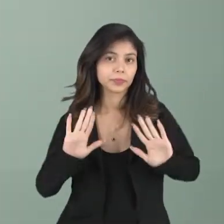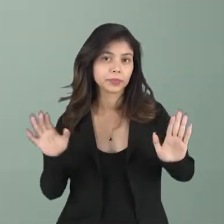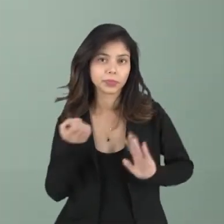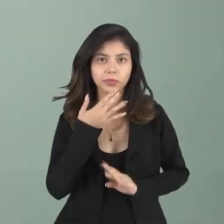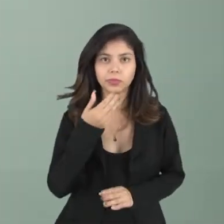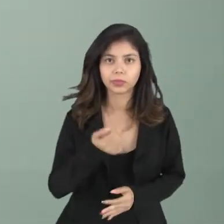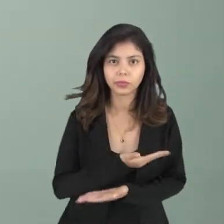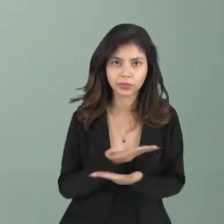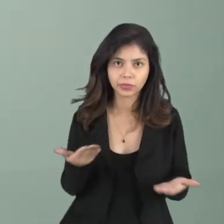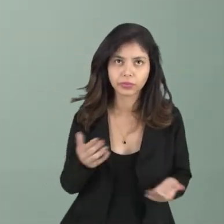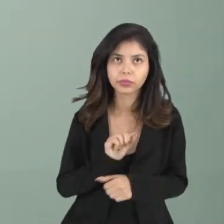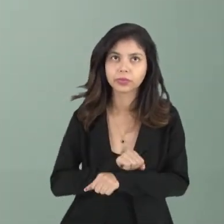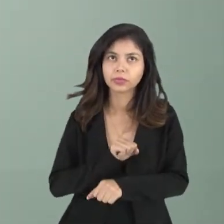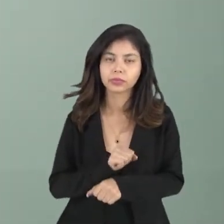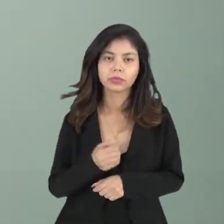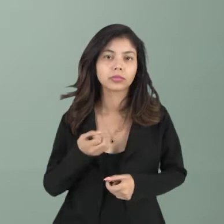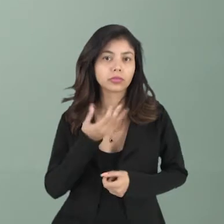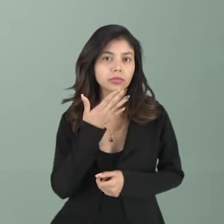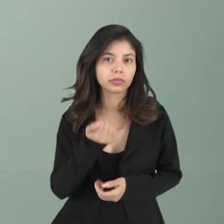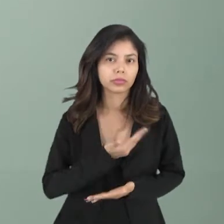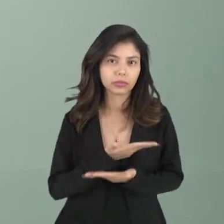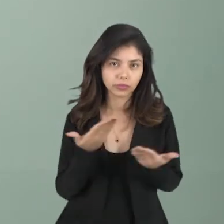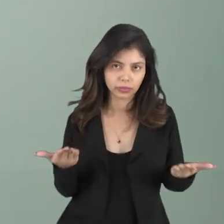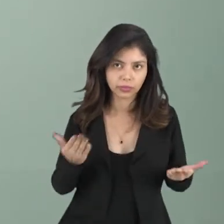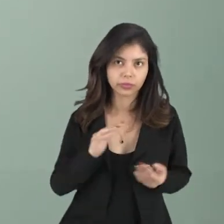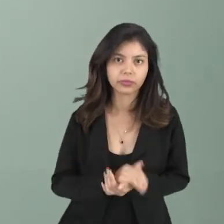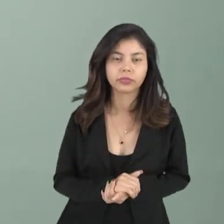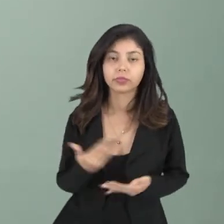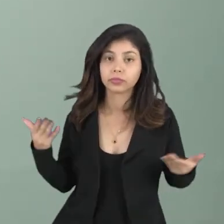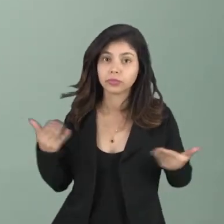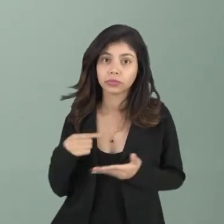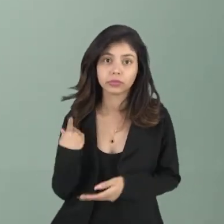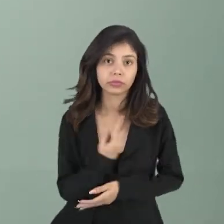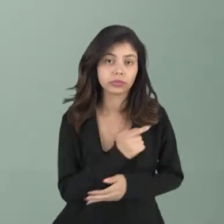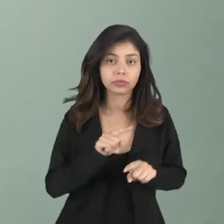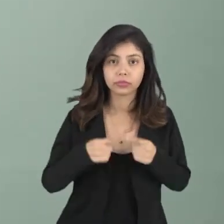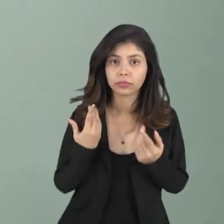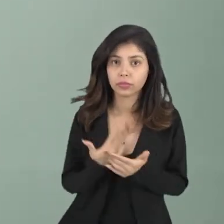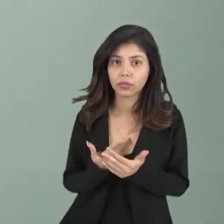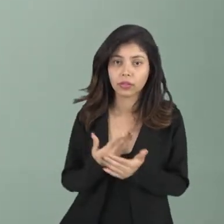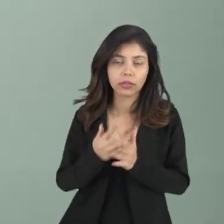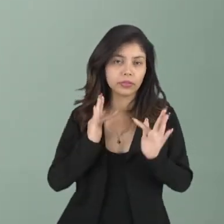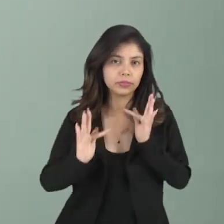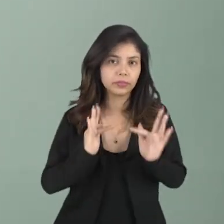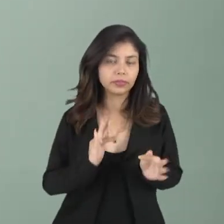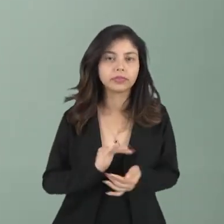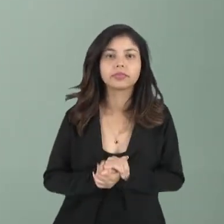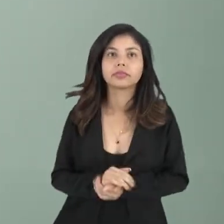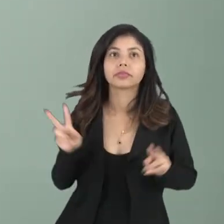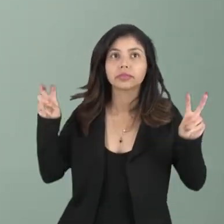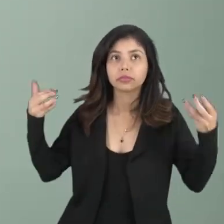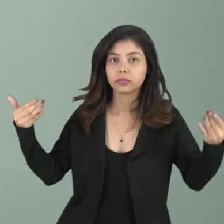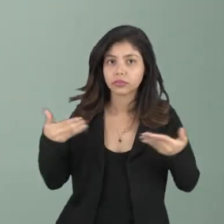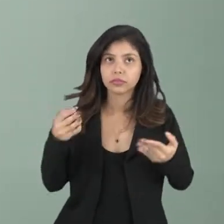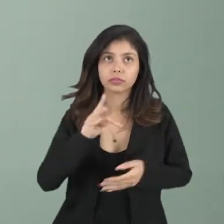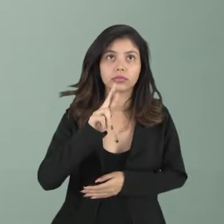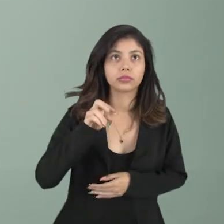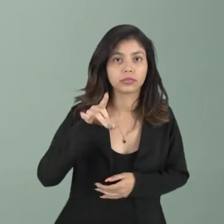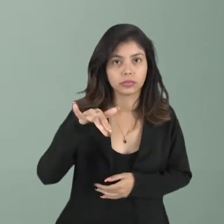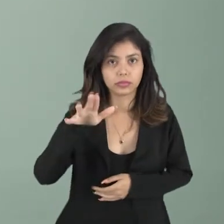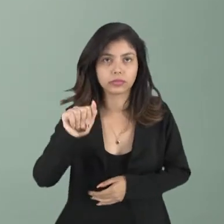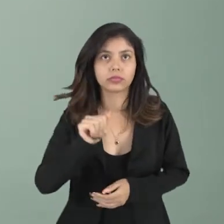Olá pessoal, tudo bem? Eu espero que esteja tudo bem com vocês. Hoje nós vamos a mais uma aula de física. Nosso tema de hoje